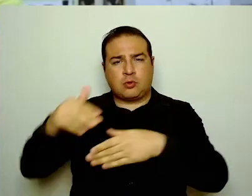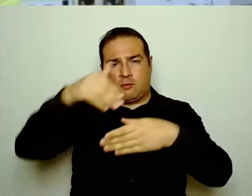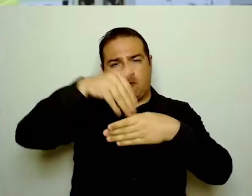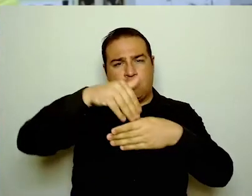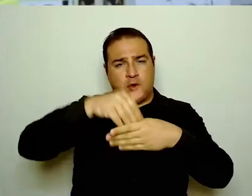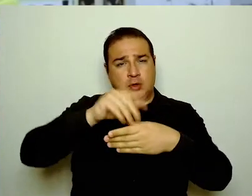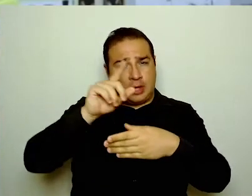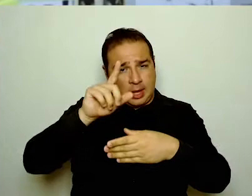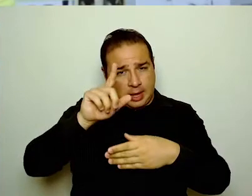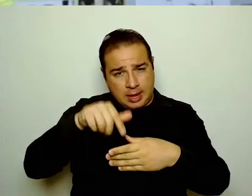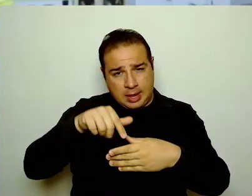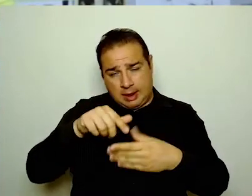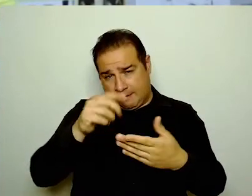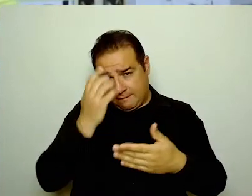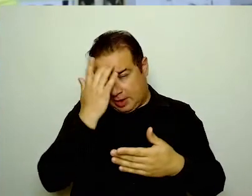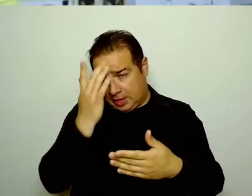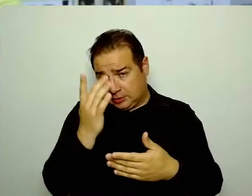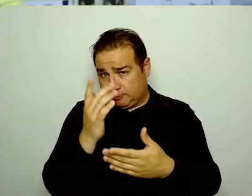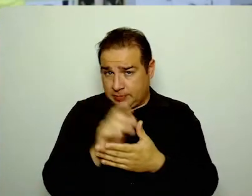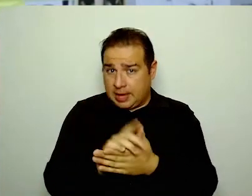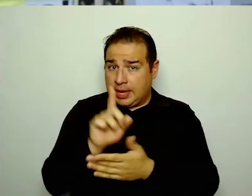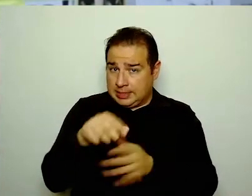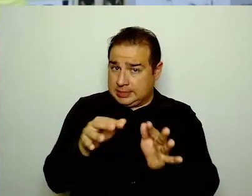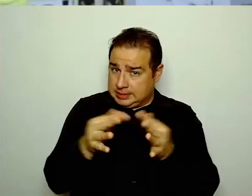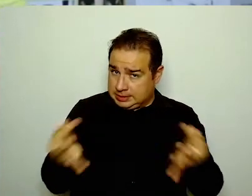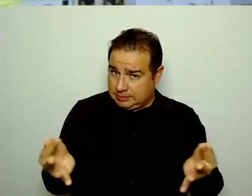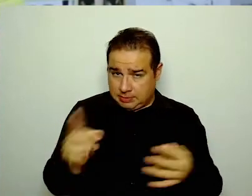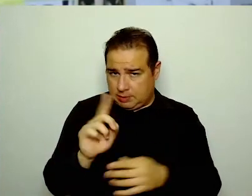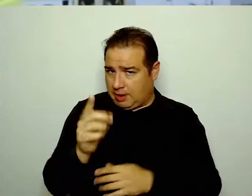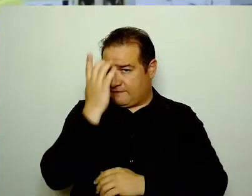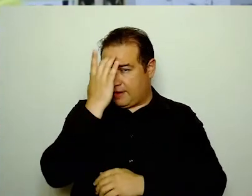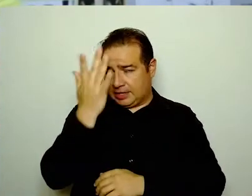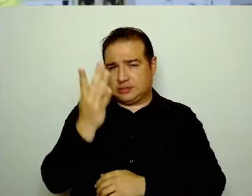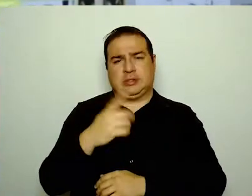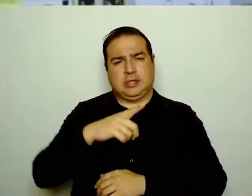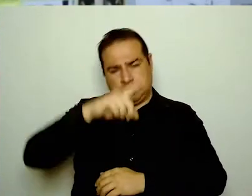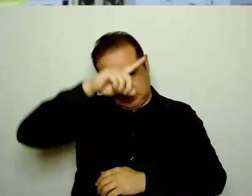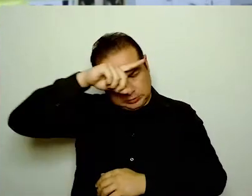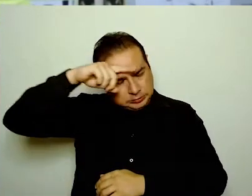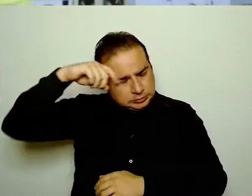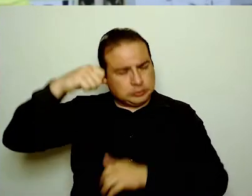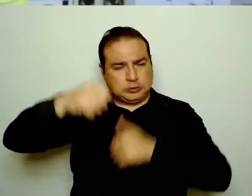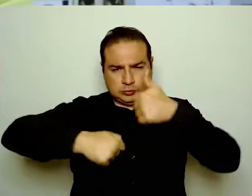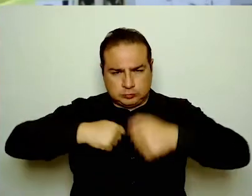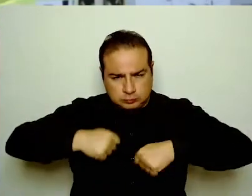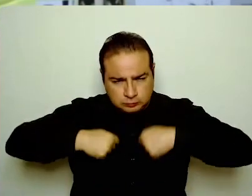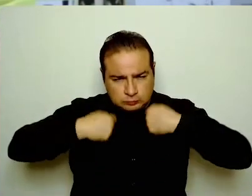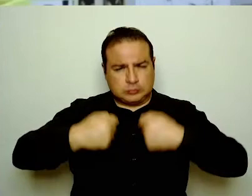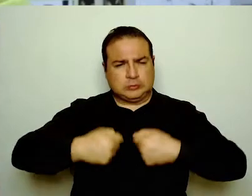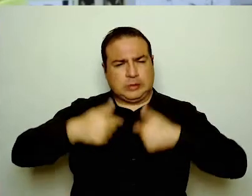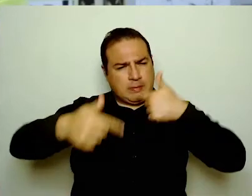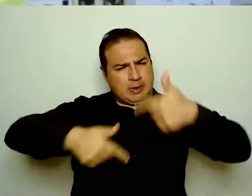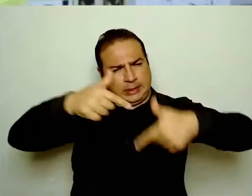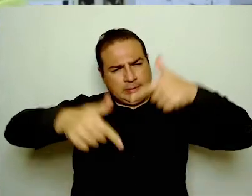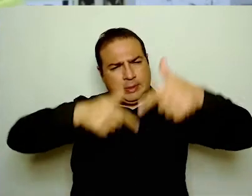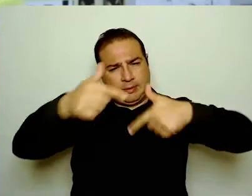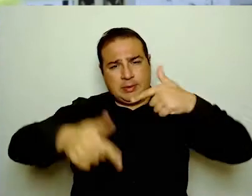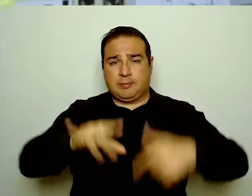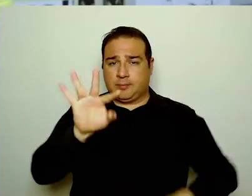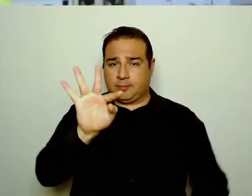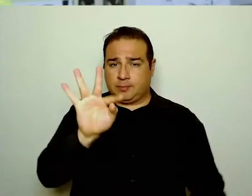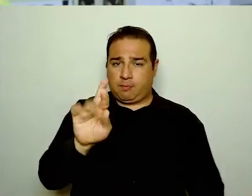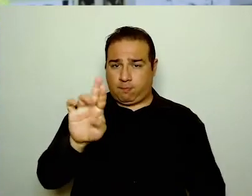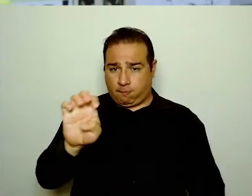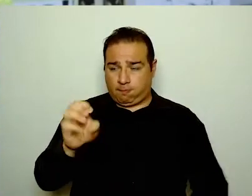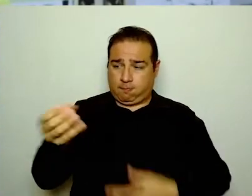melhor maneira possível. O processo eleitoral, ele não é fácil, ele é simples, mas não é fácil e precisa de muita dedicação. O